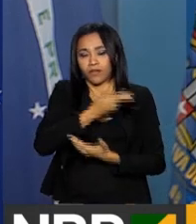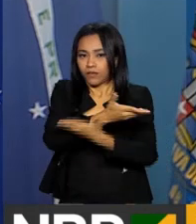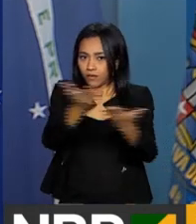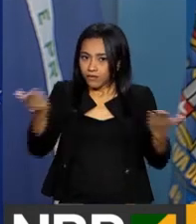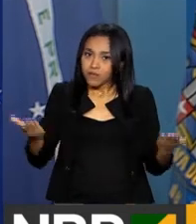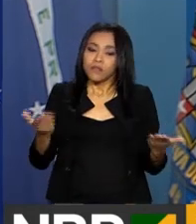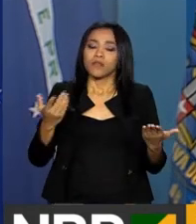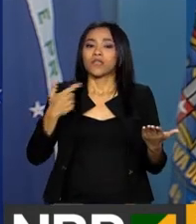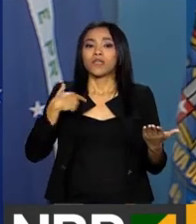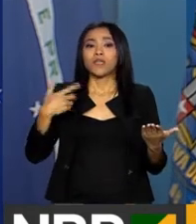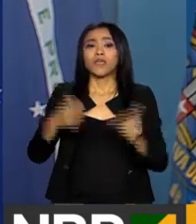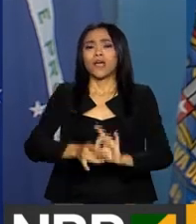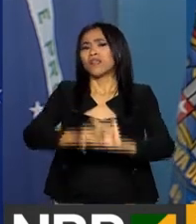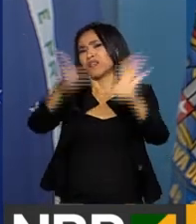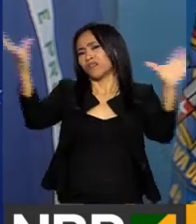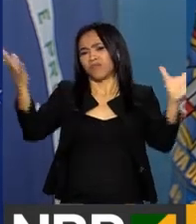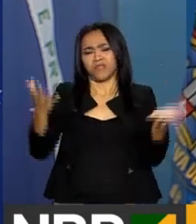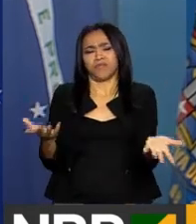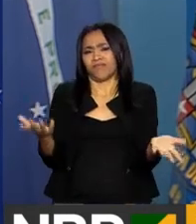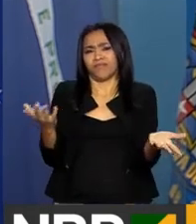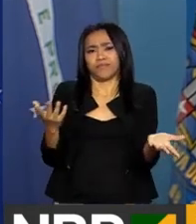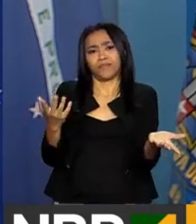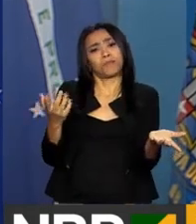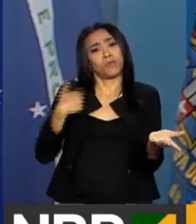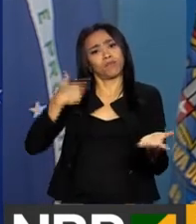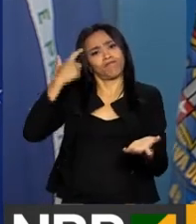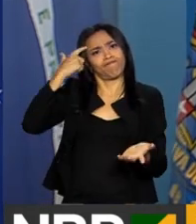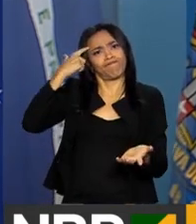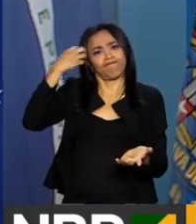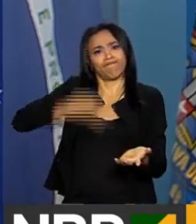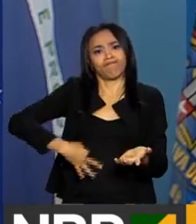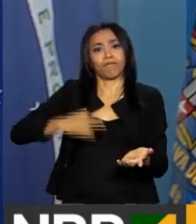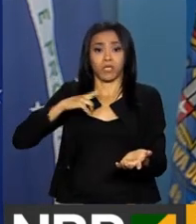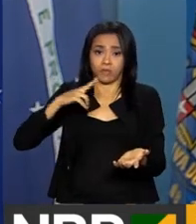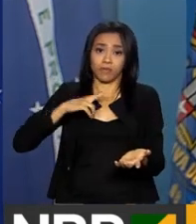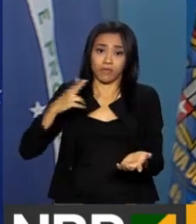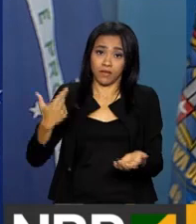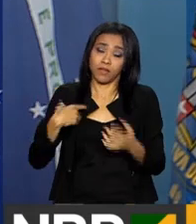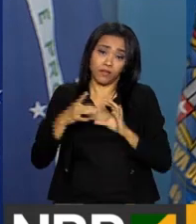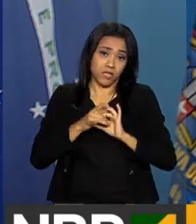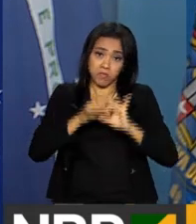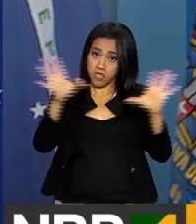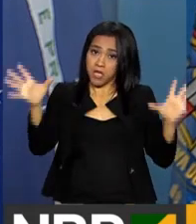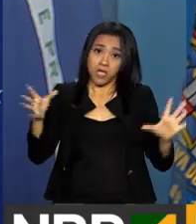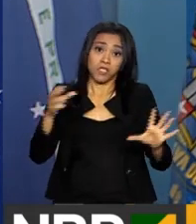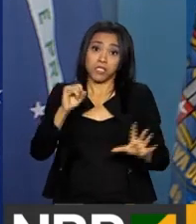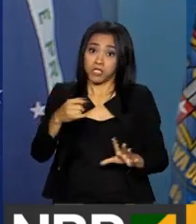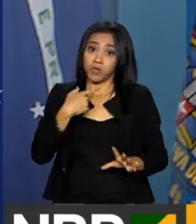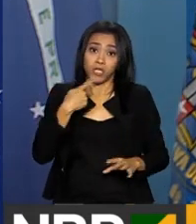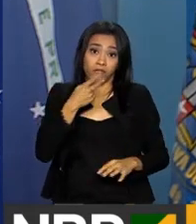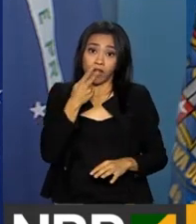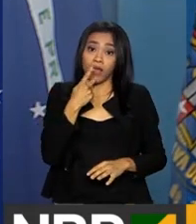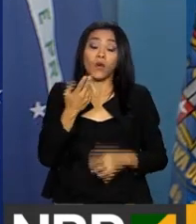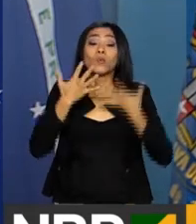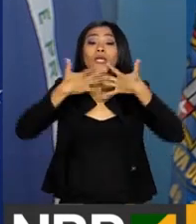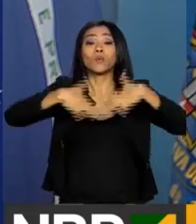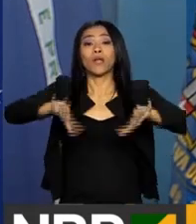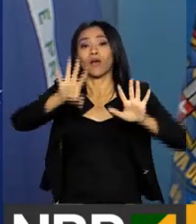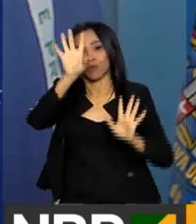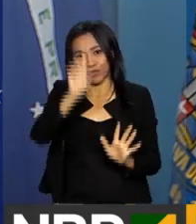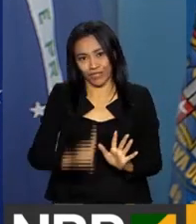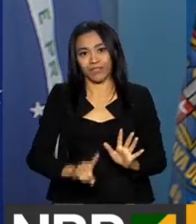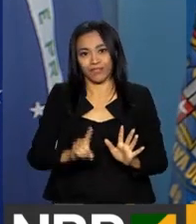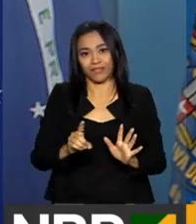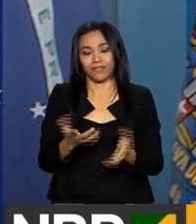país por tudo isso o pessoal evidentemente a liberdade eu quisesse invocar que o direito natural ele é